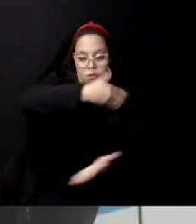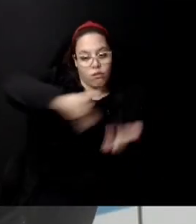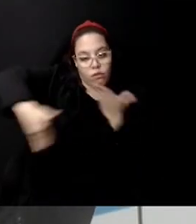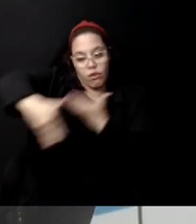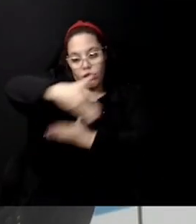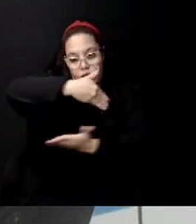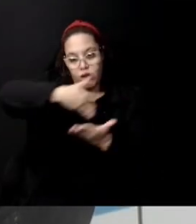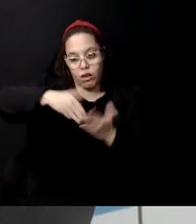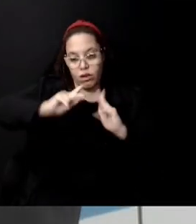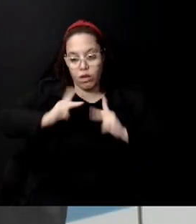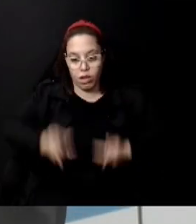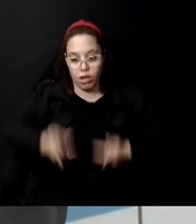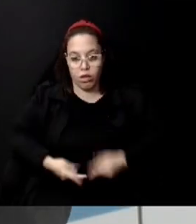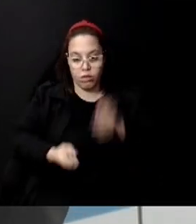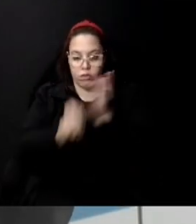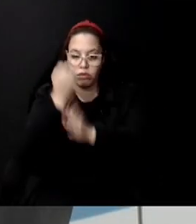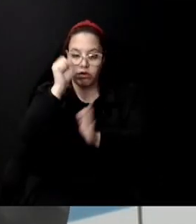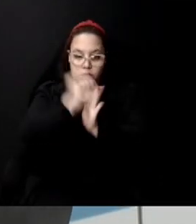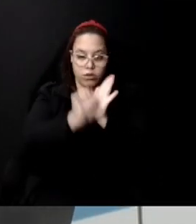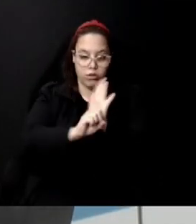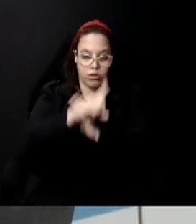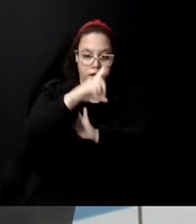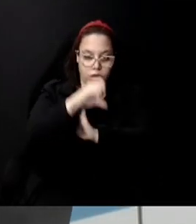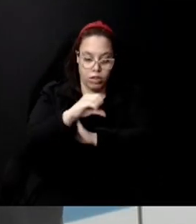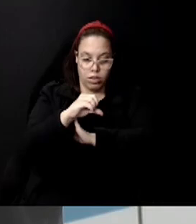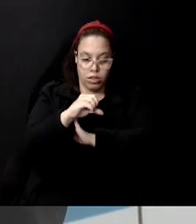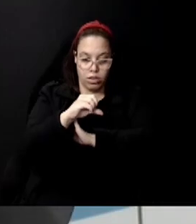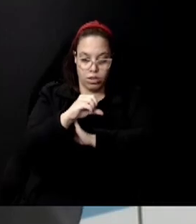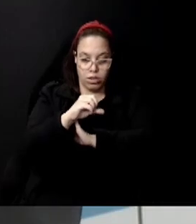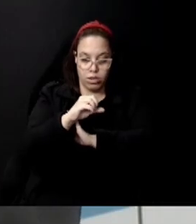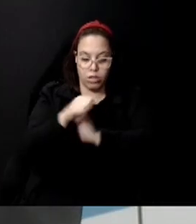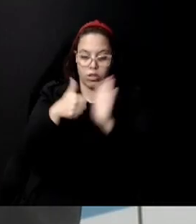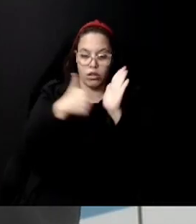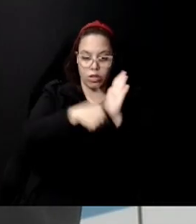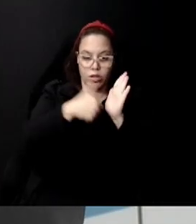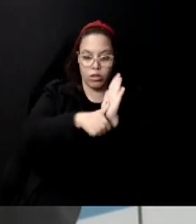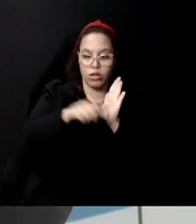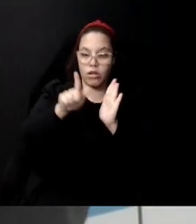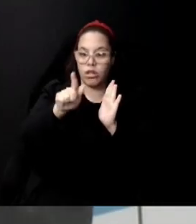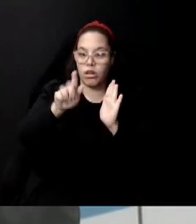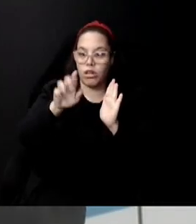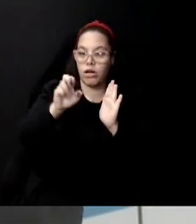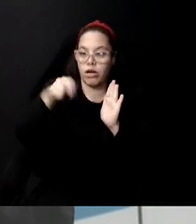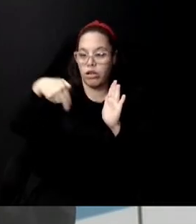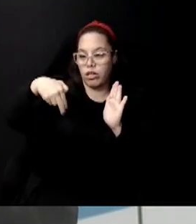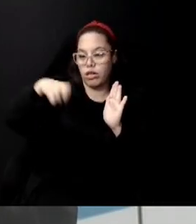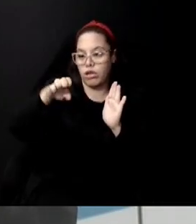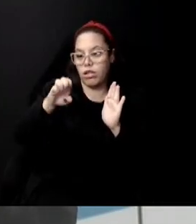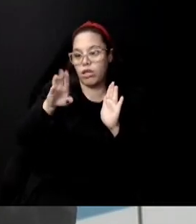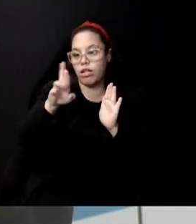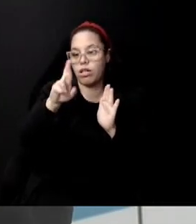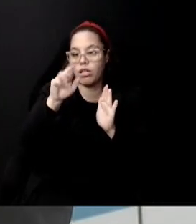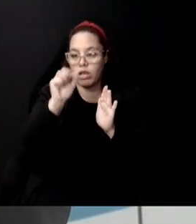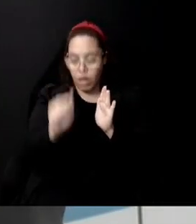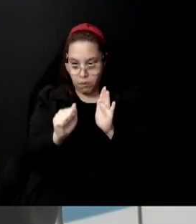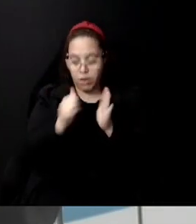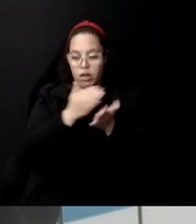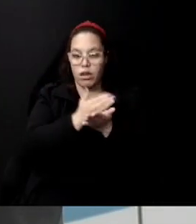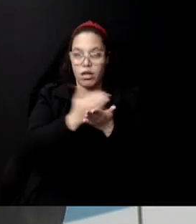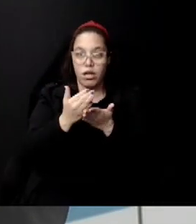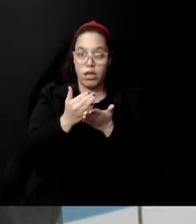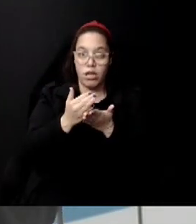século XIX, com os acordos de Genebra, a partir dos esforços do Henri Dunant,